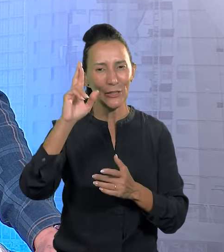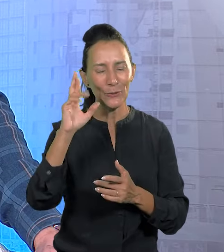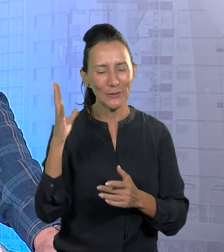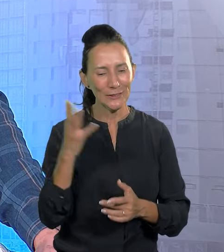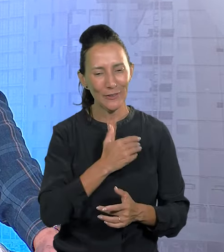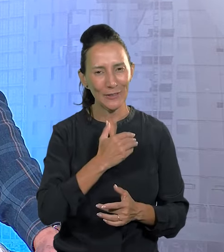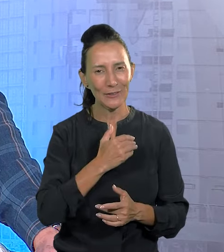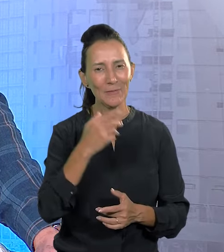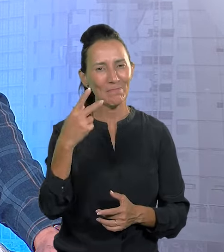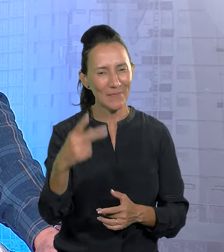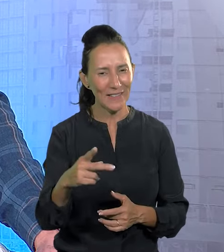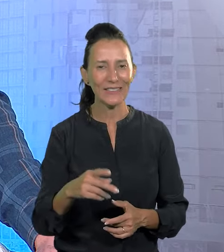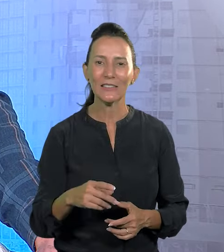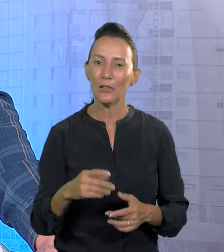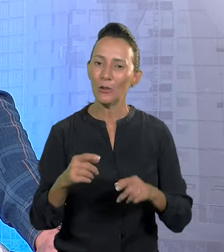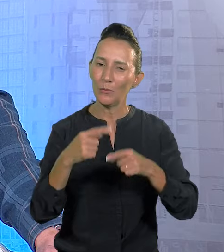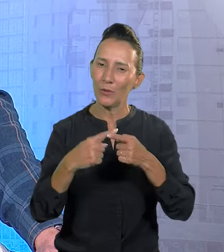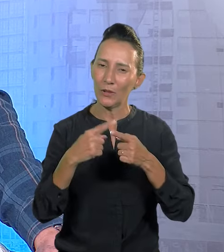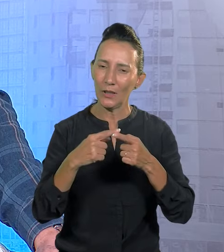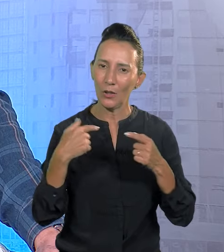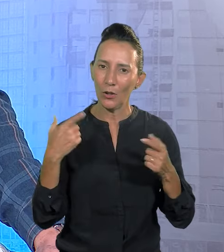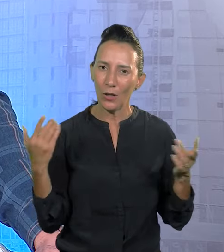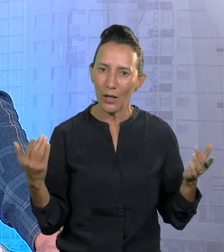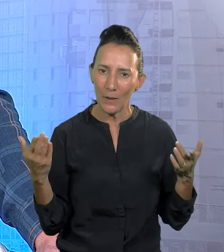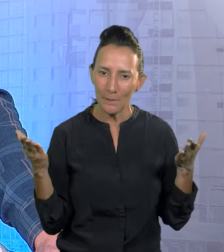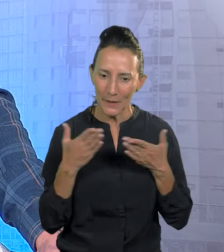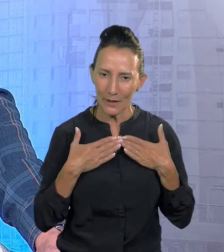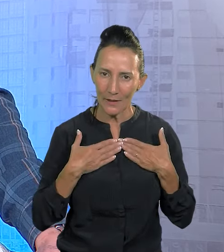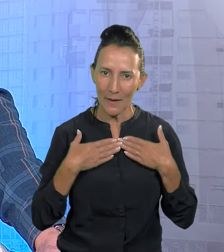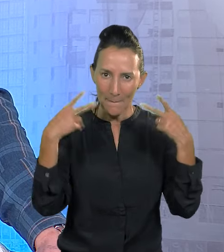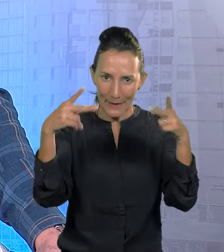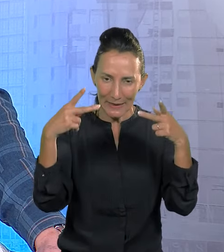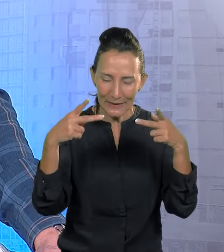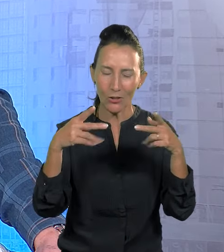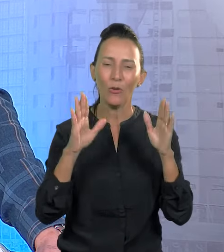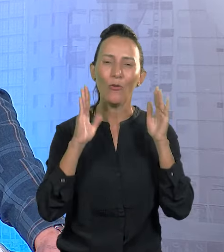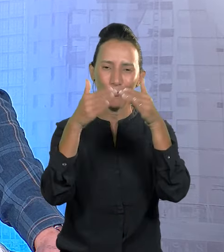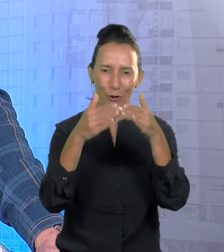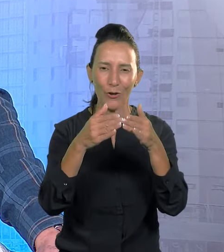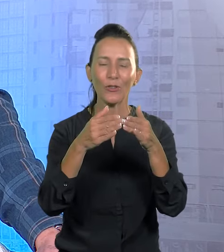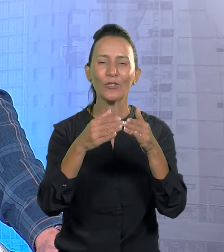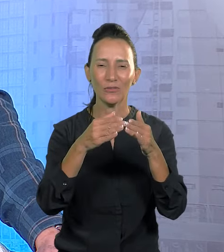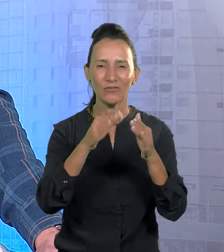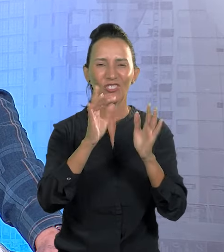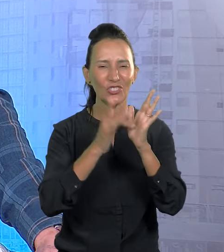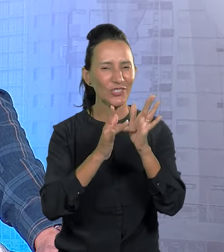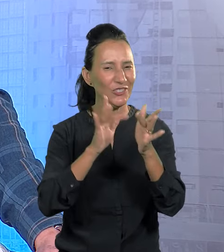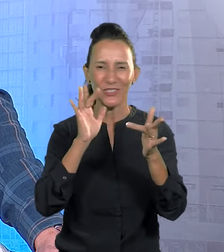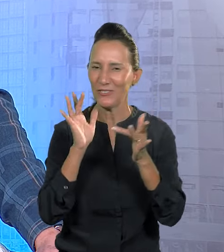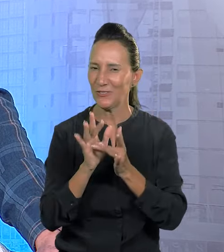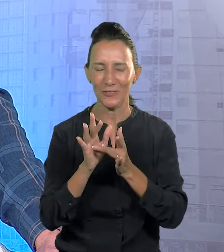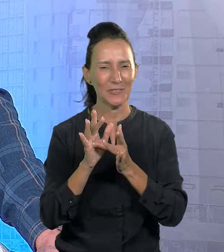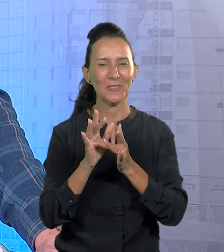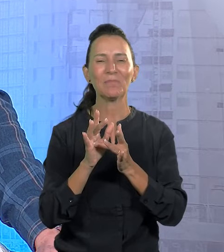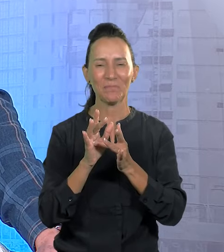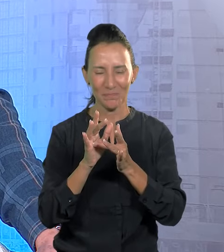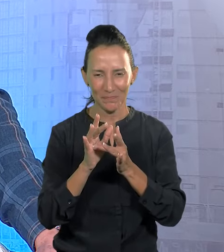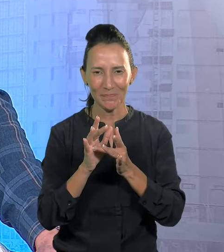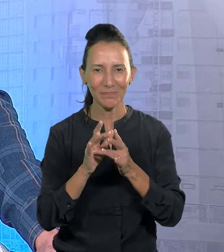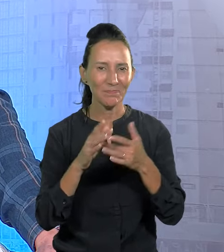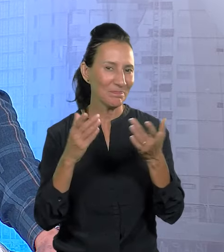Senhor e Salvador. Porque a mensagem, ela foi cristocêntrica. Abrimos a boca, abri a boca naquele dia, para falar